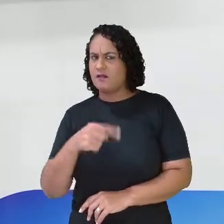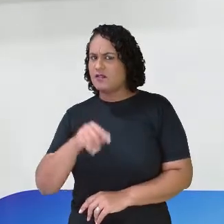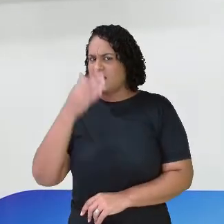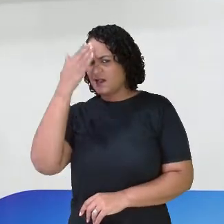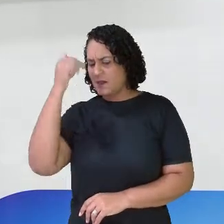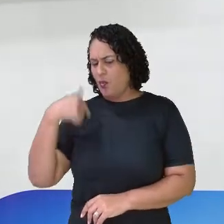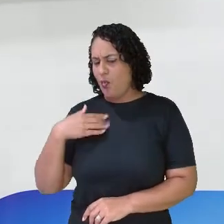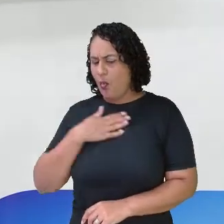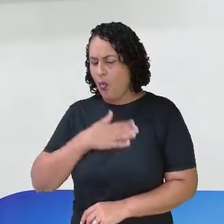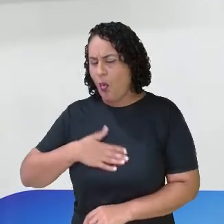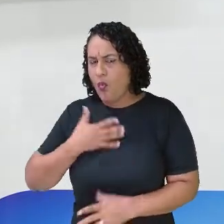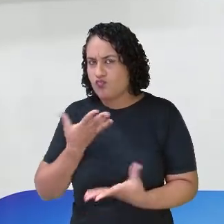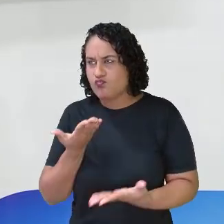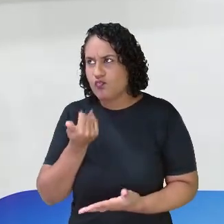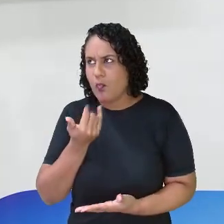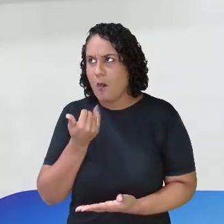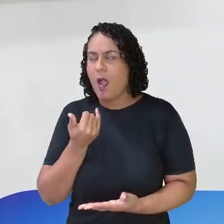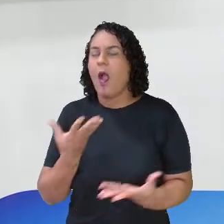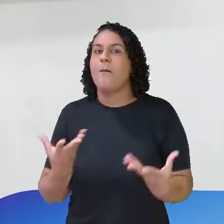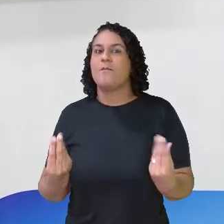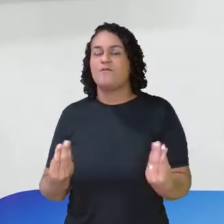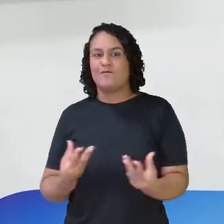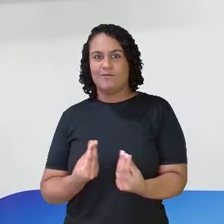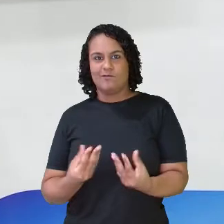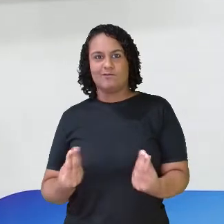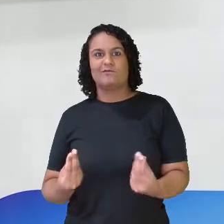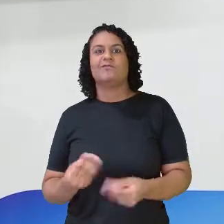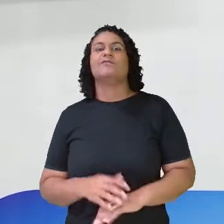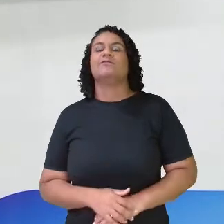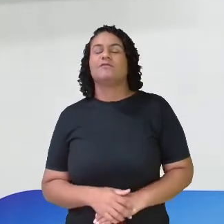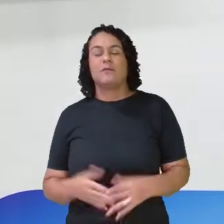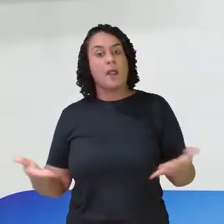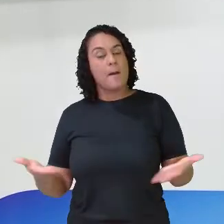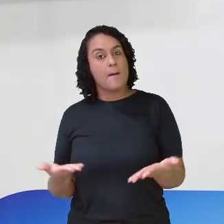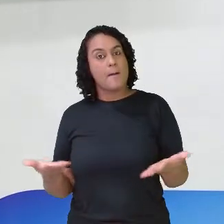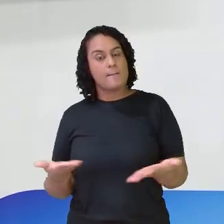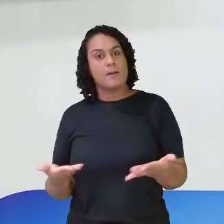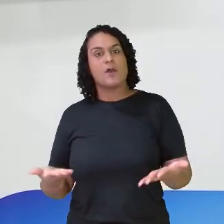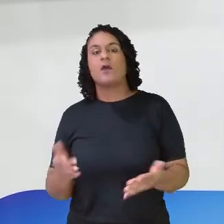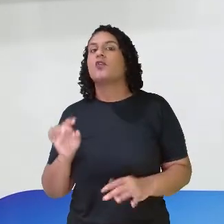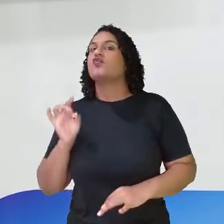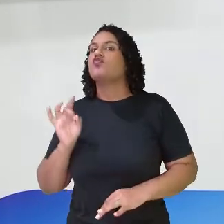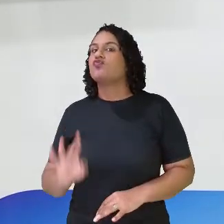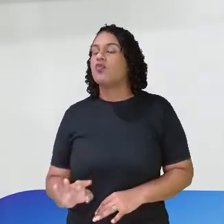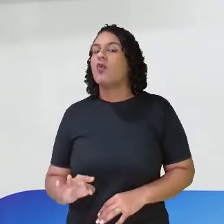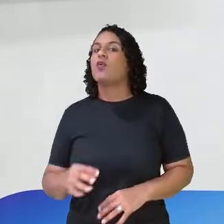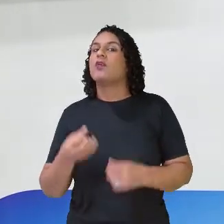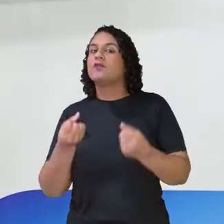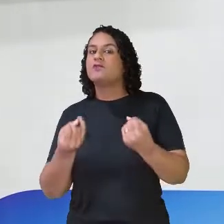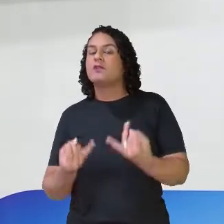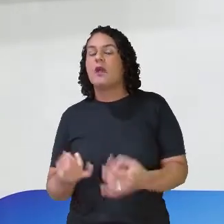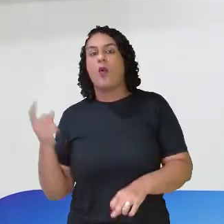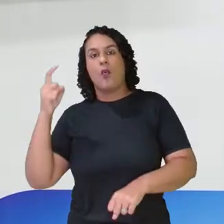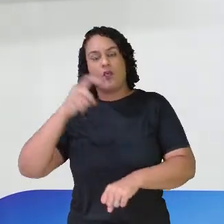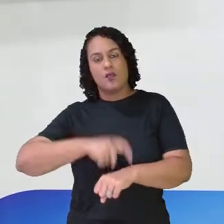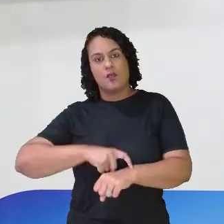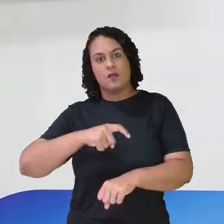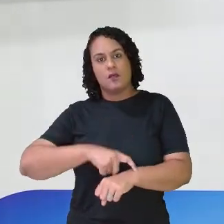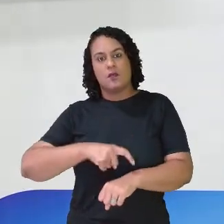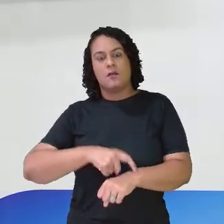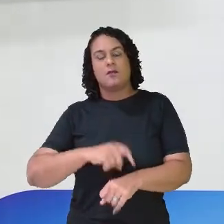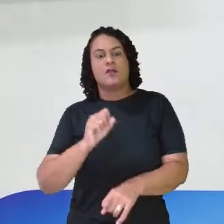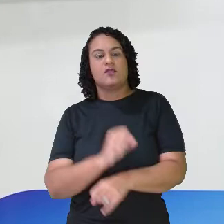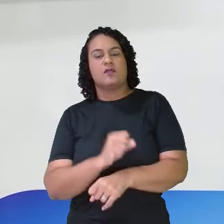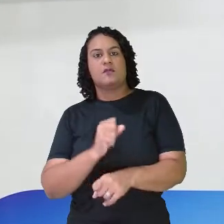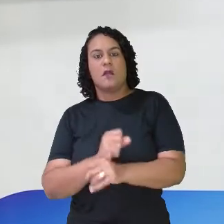né? E eu sempre trago para as aulas de matemática. Mas hoje eu só quero citar o tempo que a gente espera